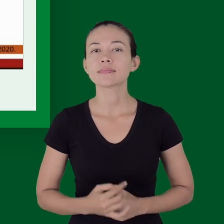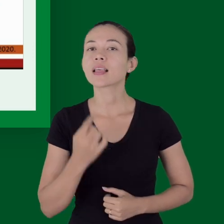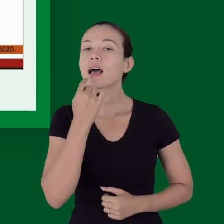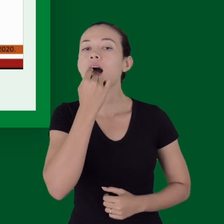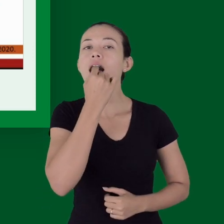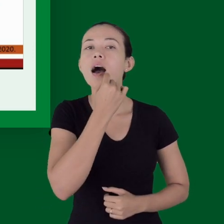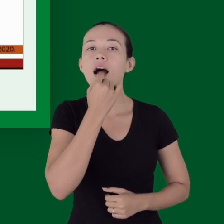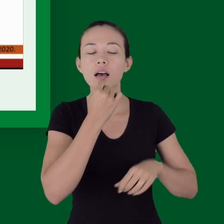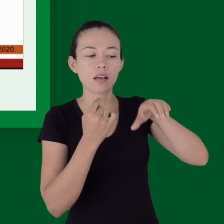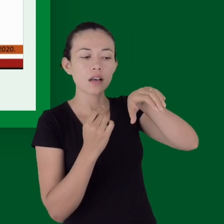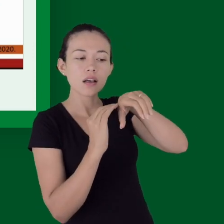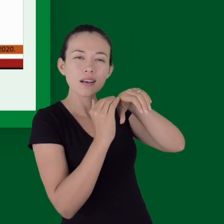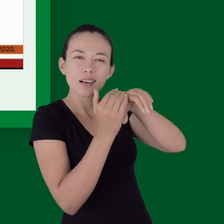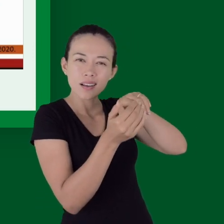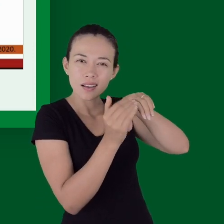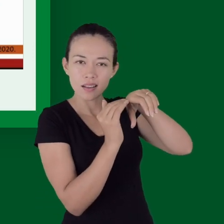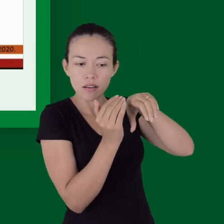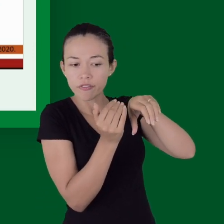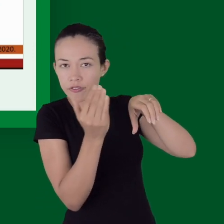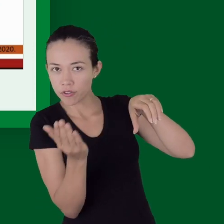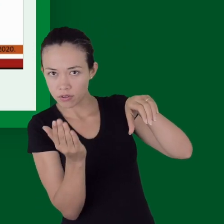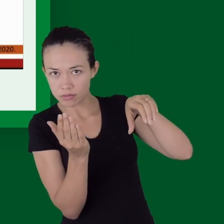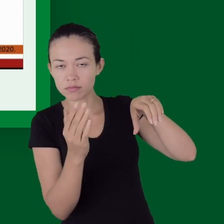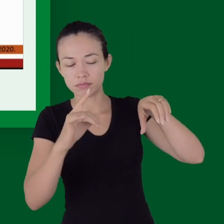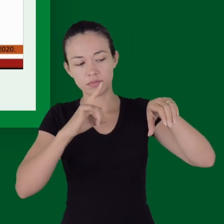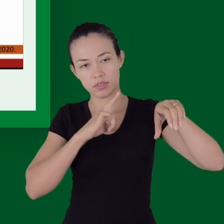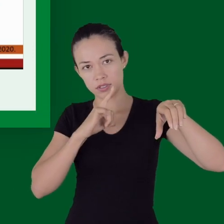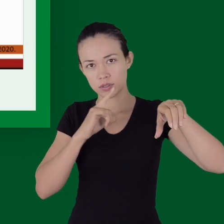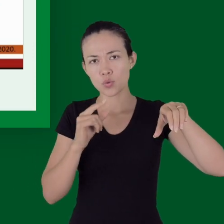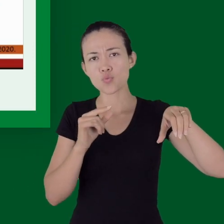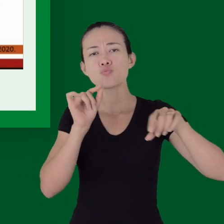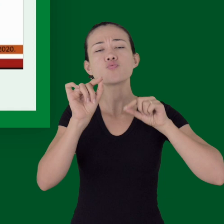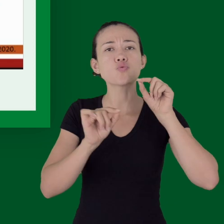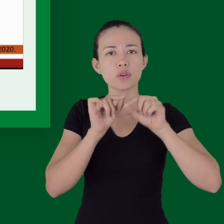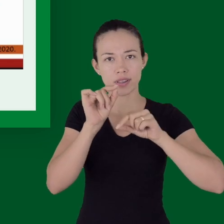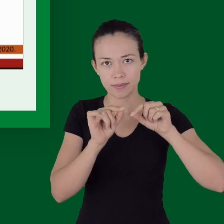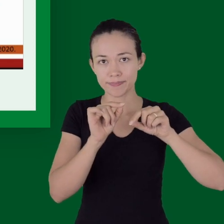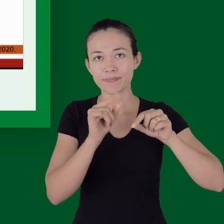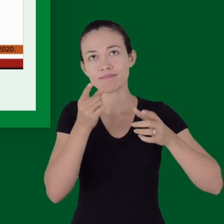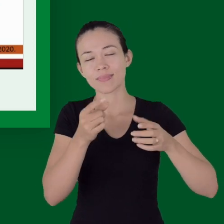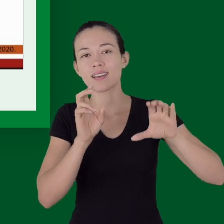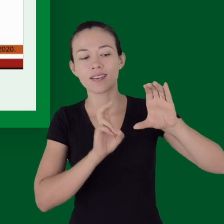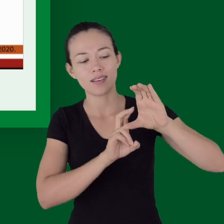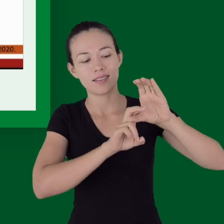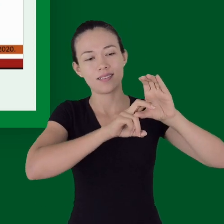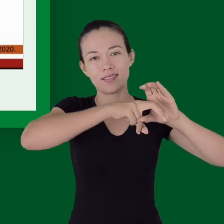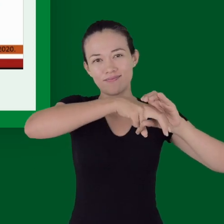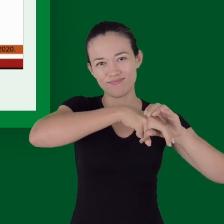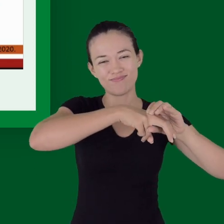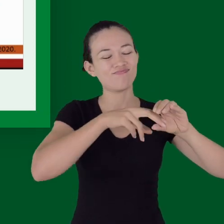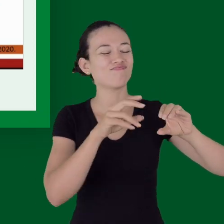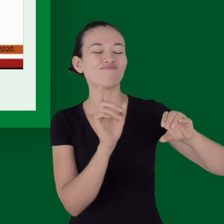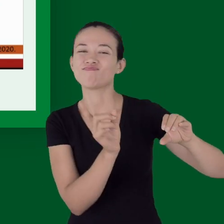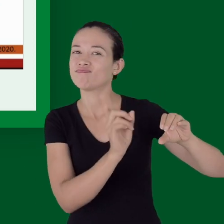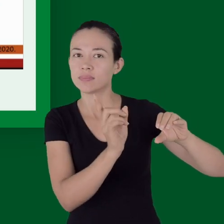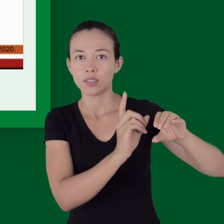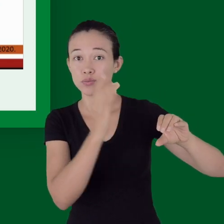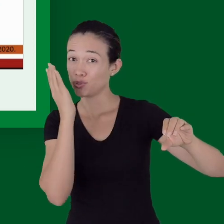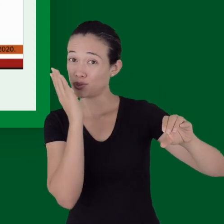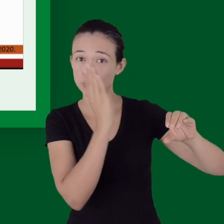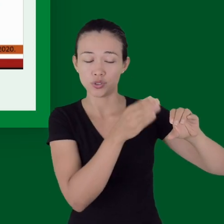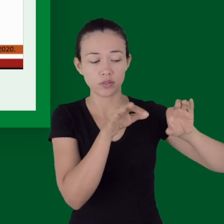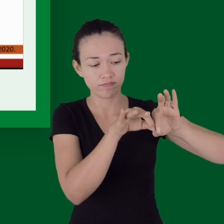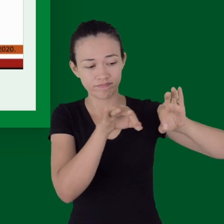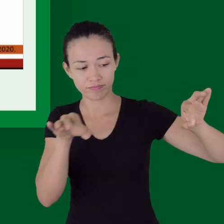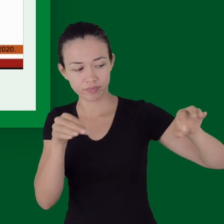principais: Combitube, tubo laríngeo, máscara laríngea. Sendo mais frequente no dia a dia, a máscara laríngea.